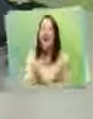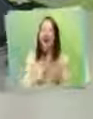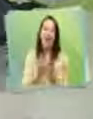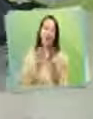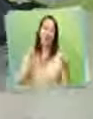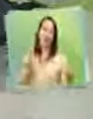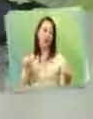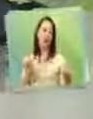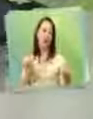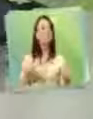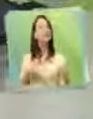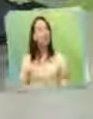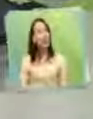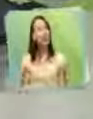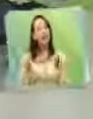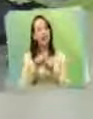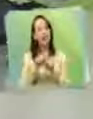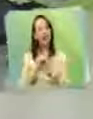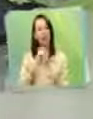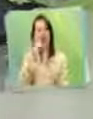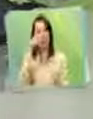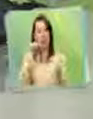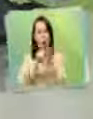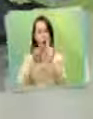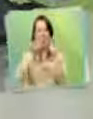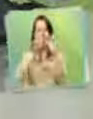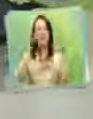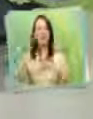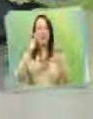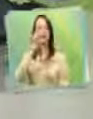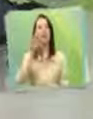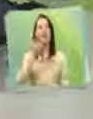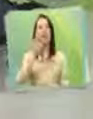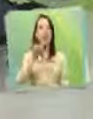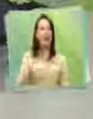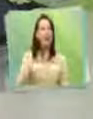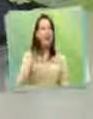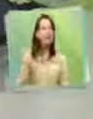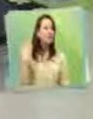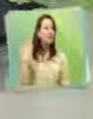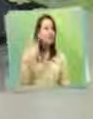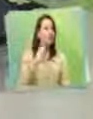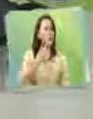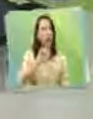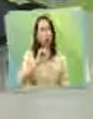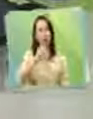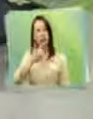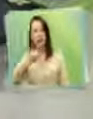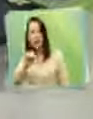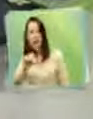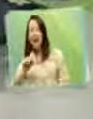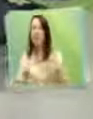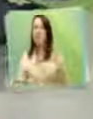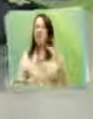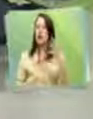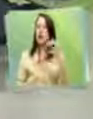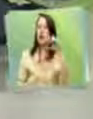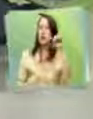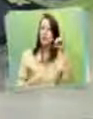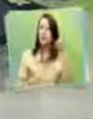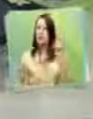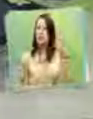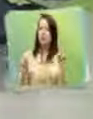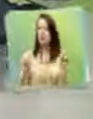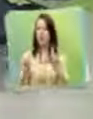tempo, ao longo do espaço. Né? Uhum. Inclusive, teve uma questão do Enem, eu não estou me lembrando agora se é de 2010, ou 2009, mas